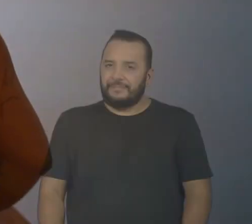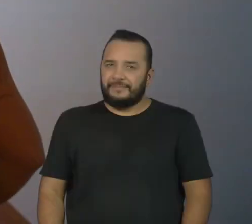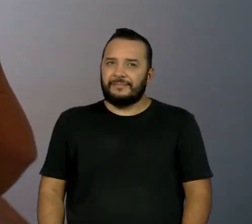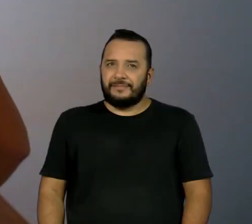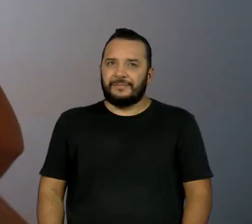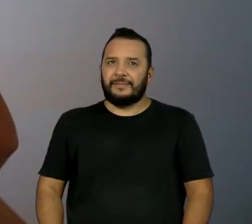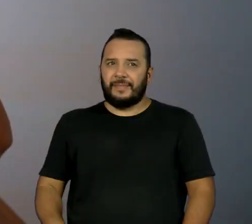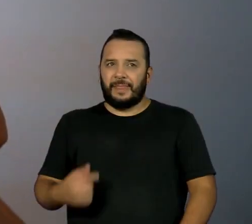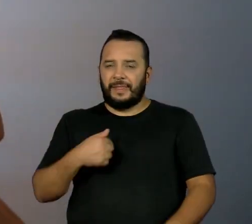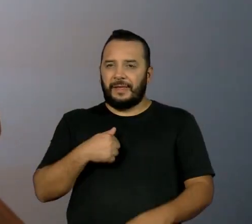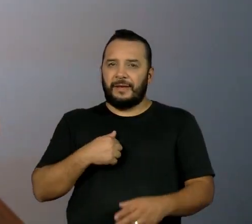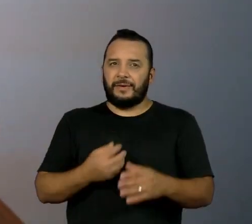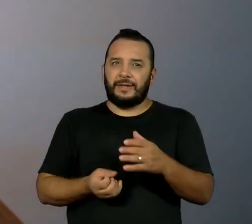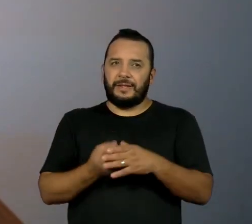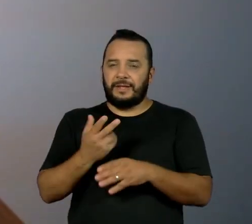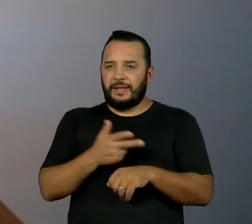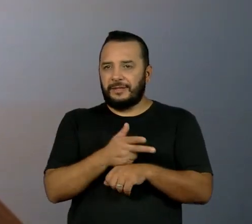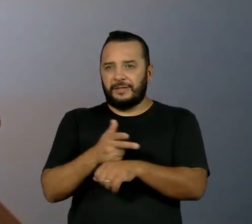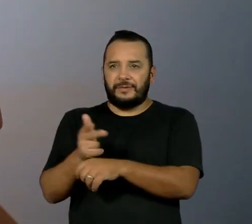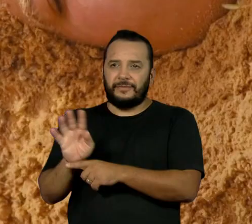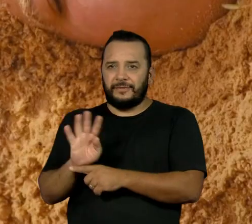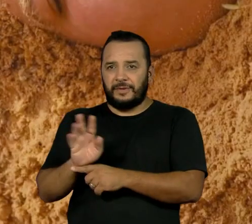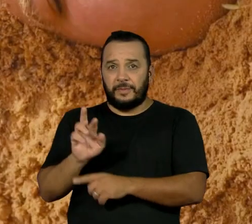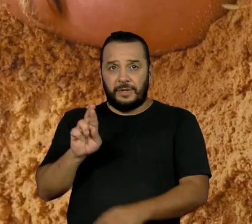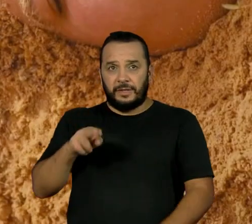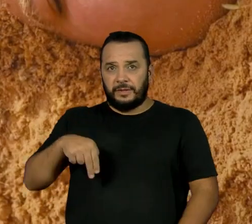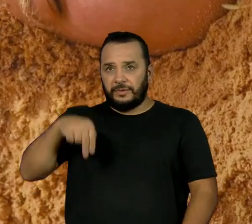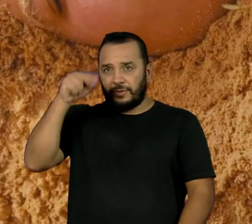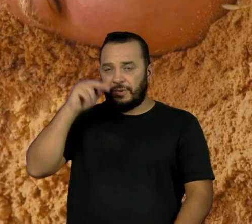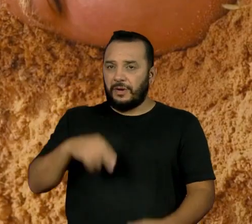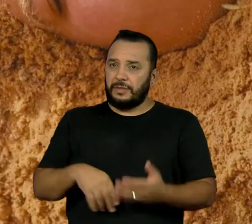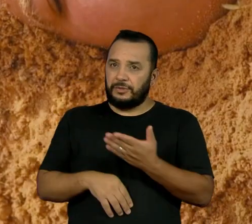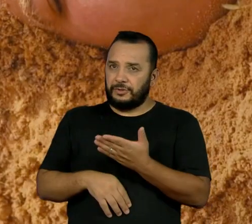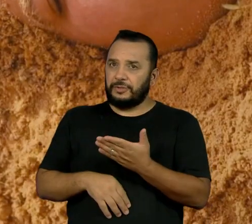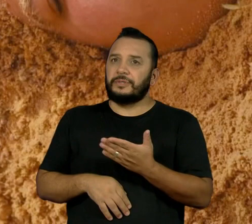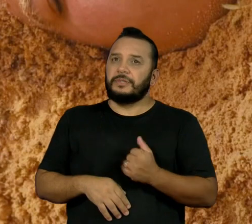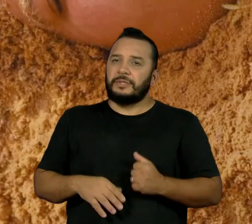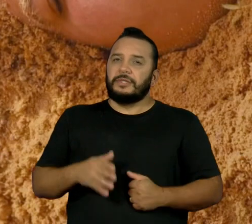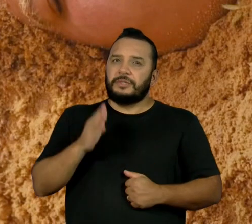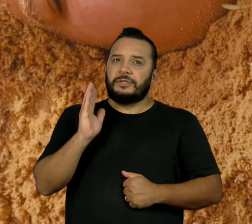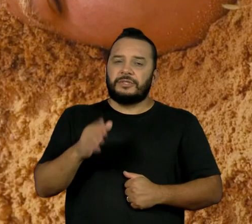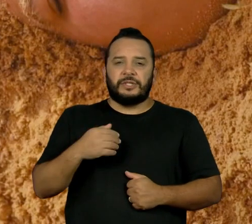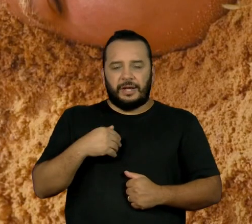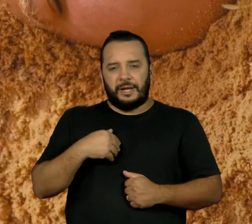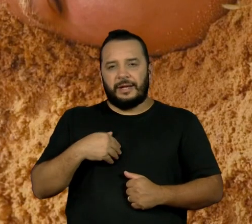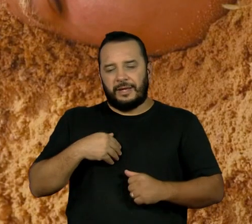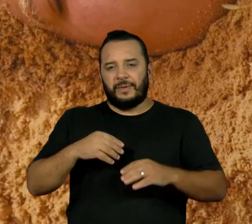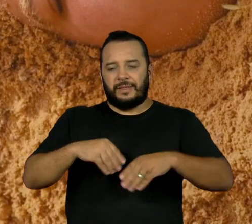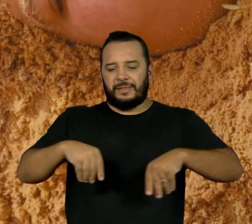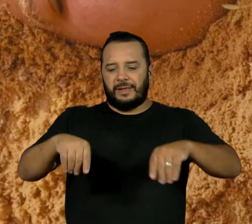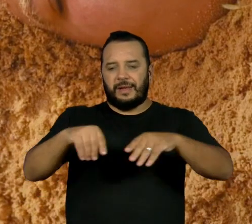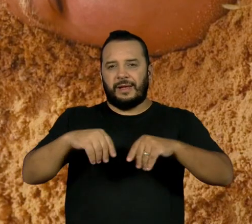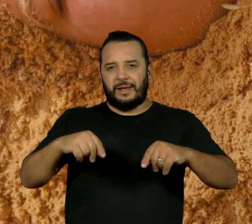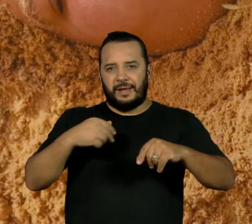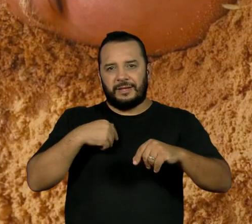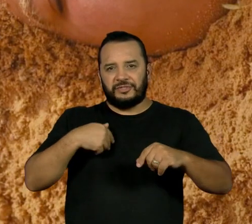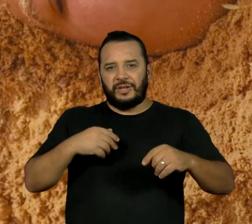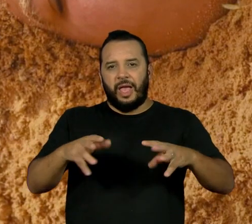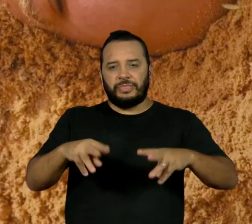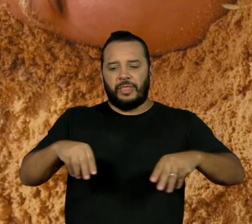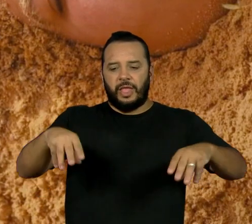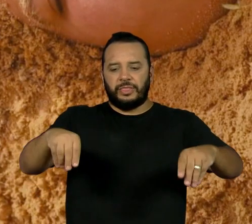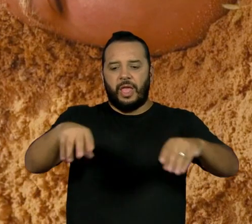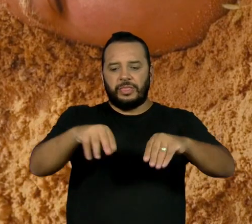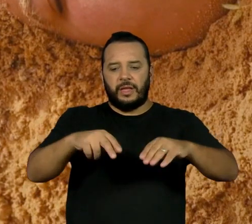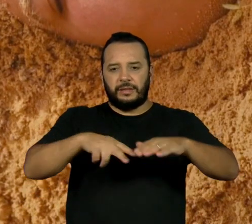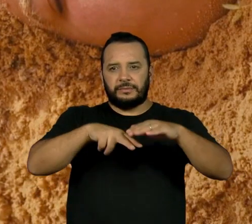Finalmente eu fiz um filme no Rio Grande do Norte. Eu já me enterrei na Sérvia, já me enterrei na Holanda, já me enterrei aqui em São Paulo, mas eu nunca